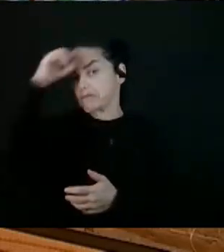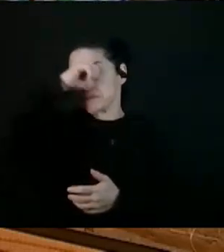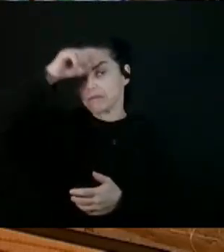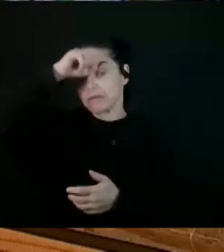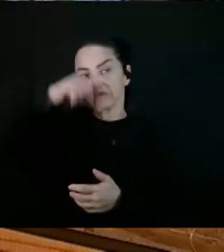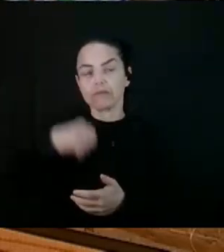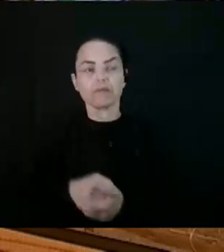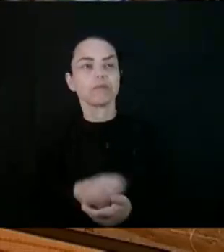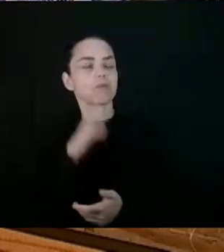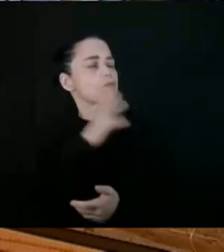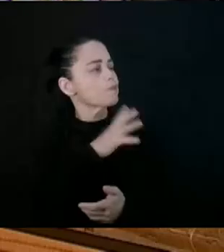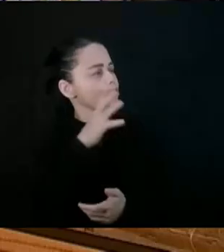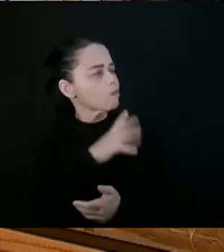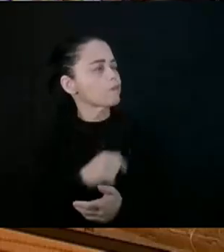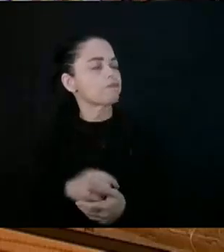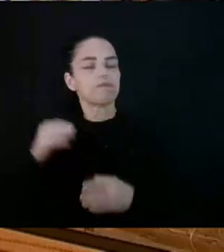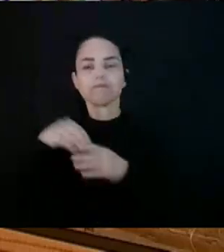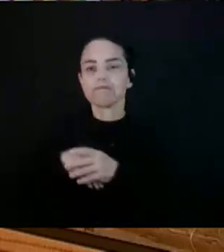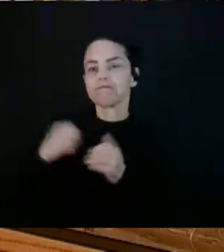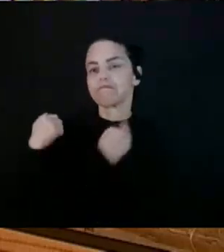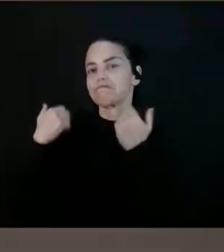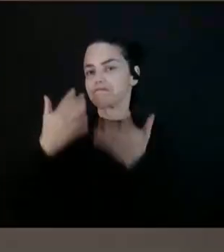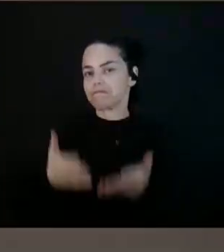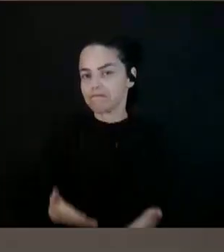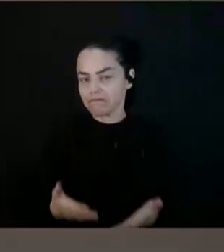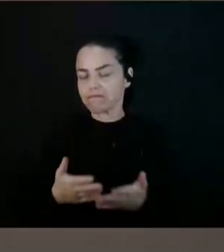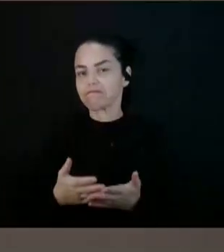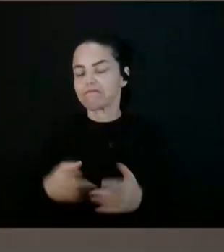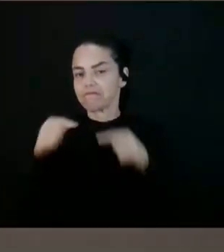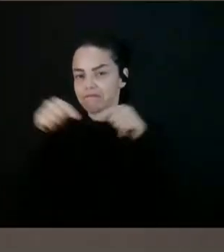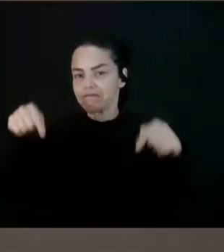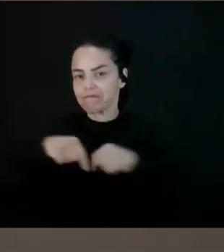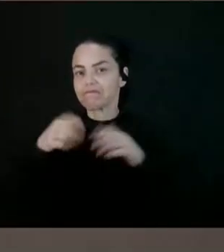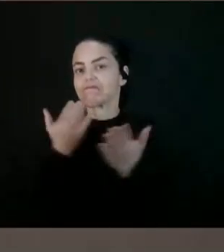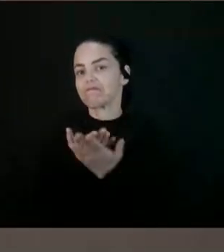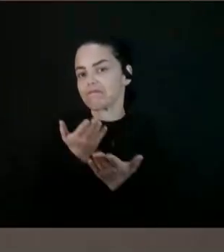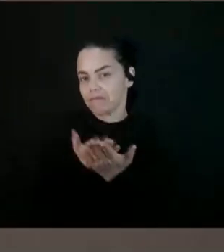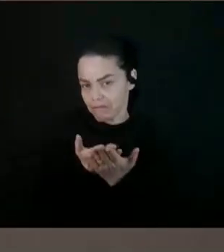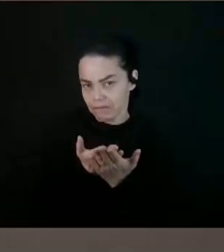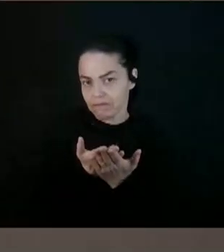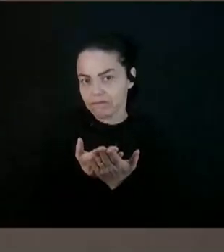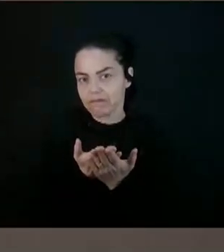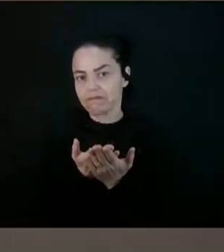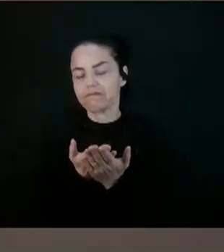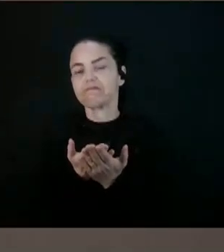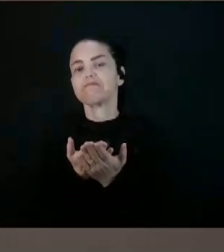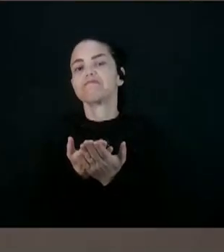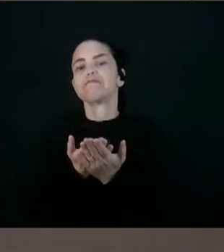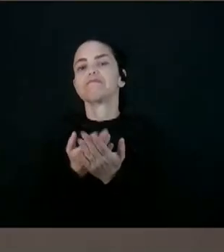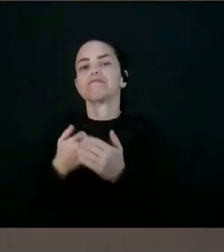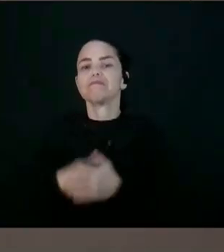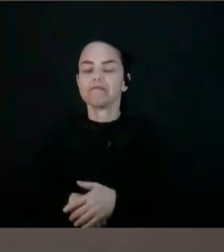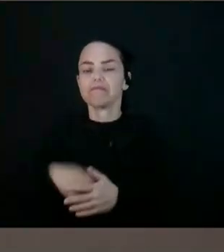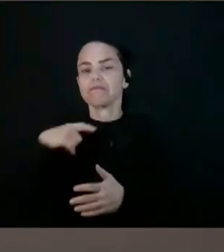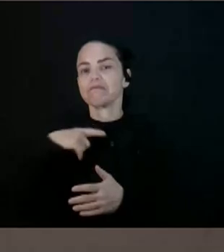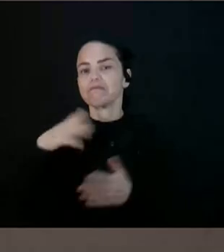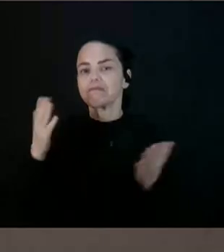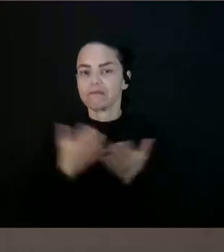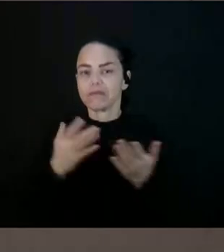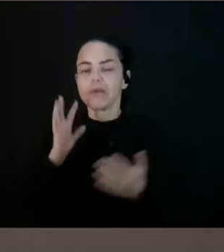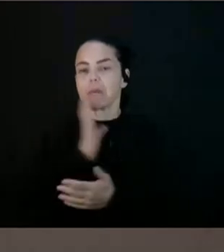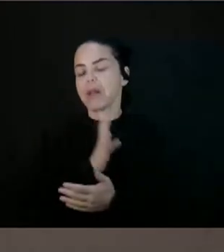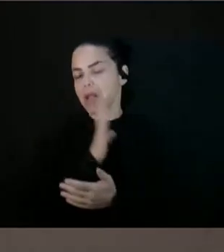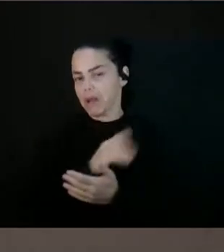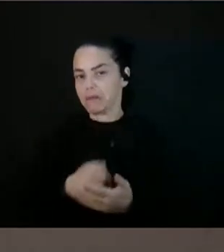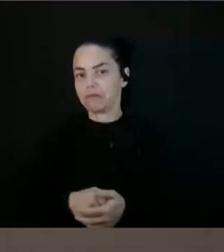legal dentro e fora das salas de aula. É bem mais tablet do que agora. Por quê?